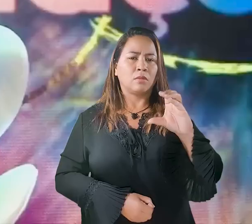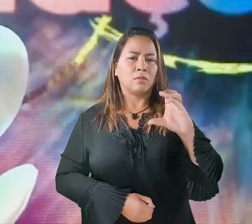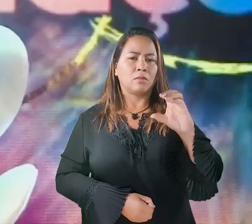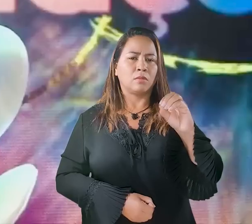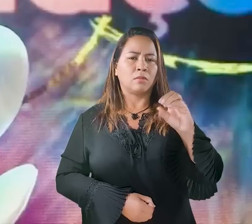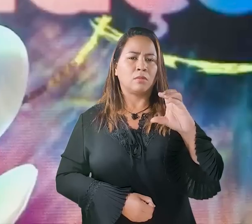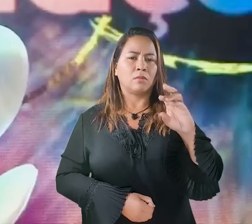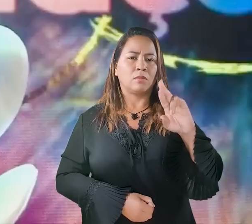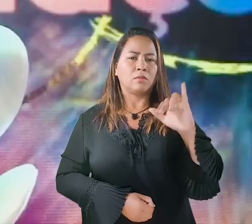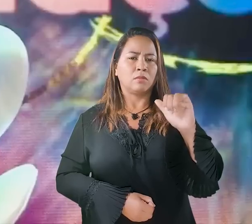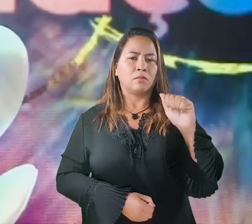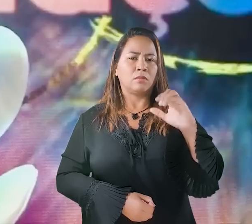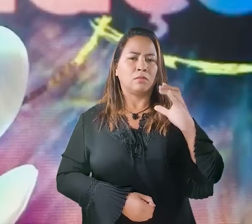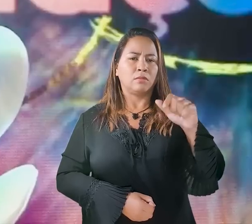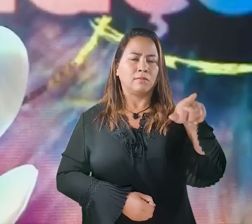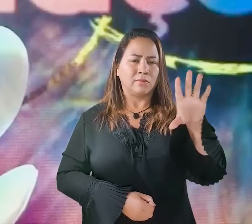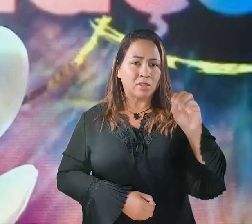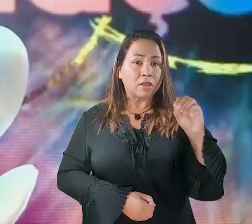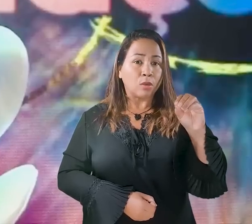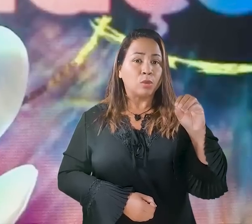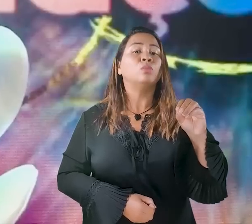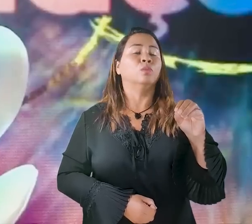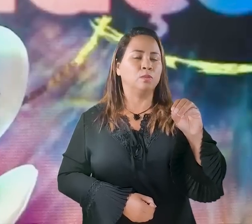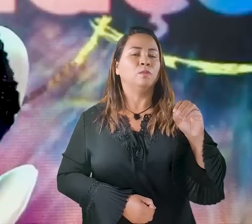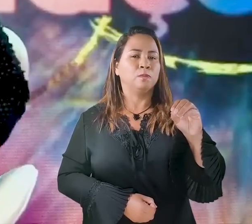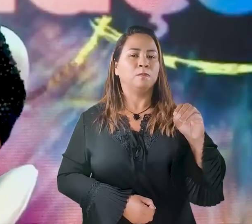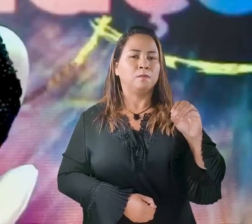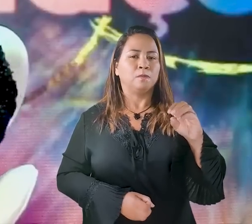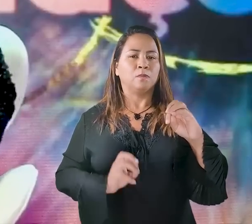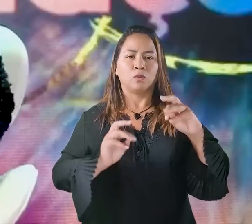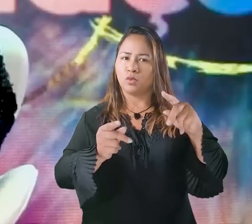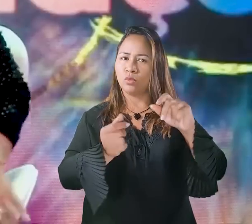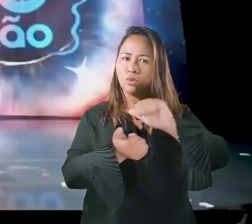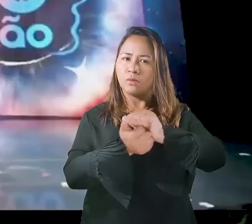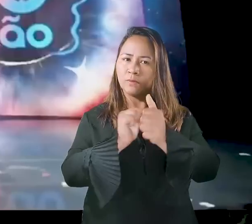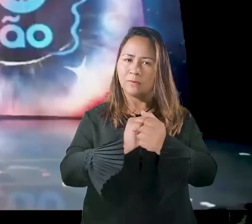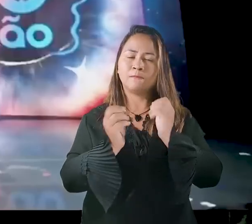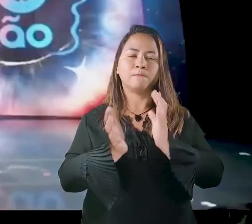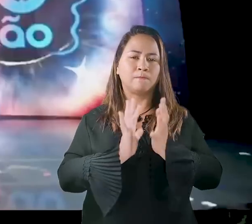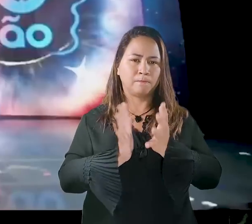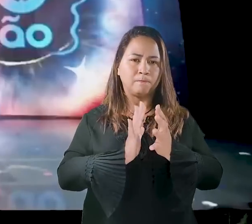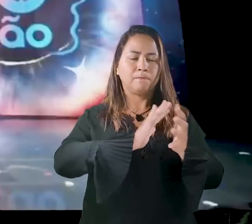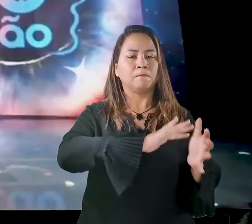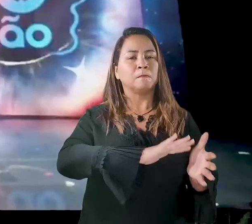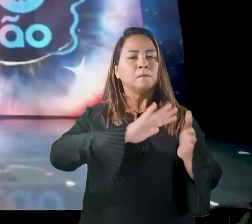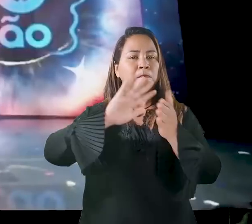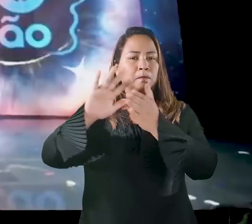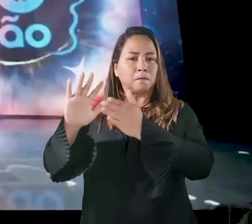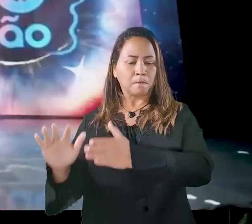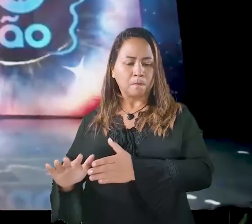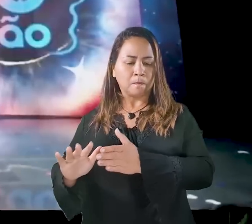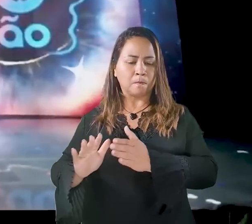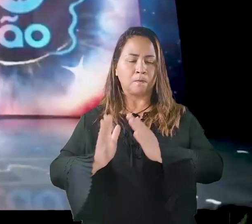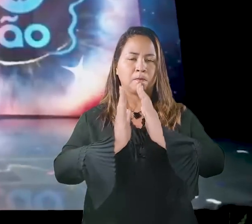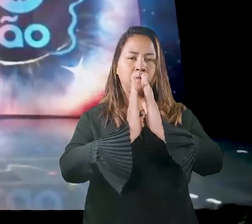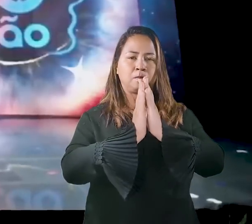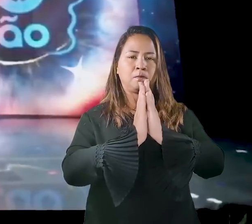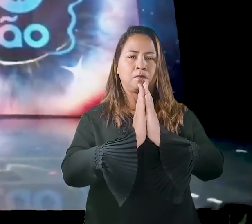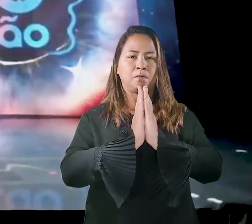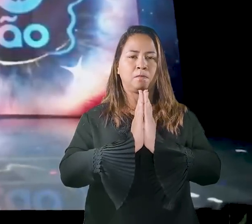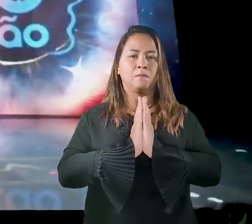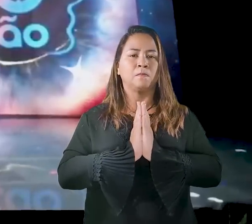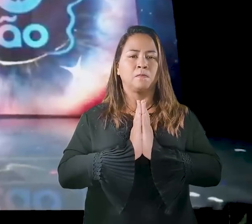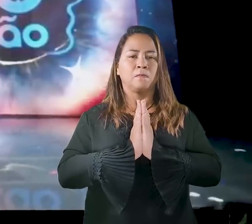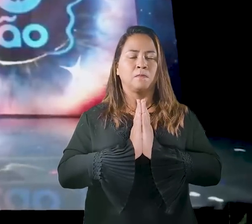você faz do jeito que você quiser. Mas essa pergunta eu vou responder. A posição da técnica Hertz é essa. Nós chamamos de posição faraó.